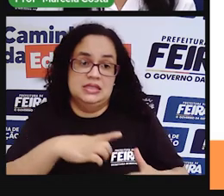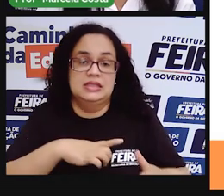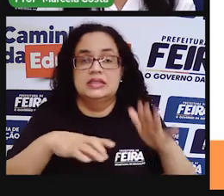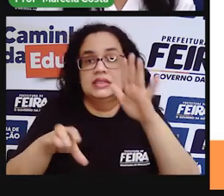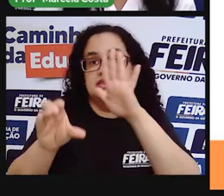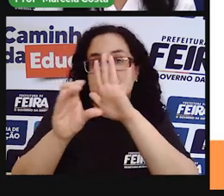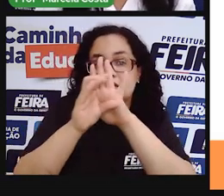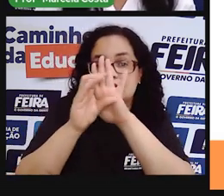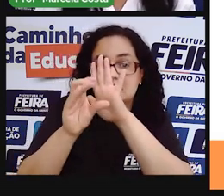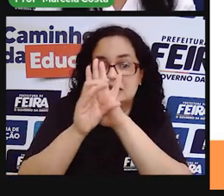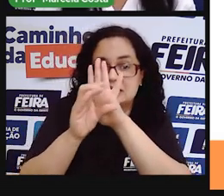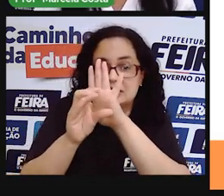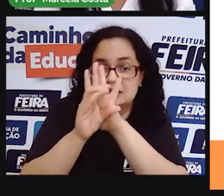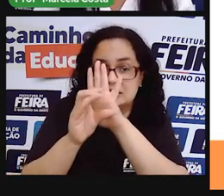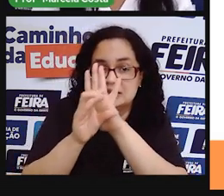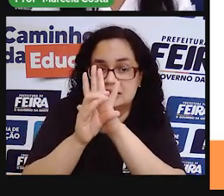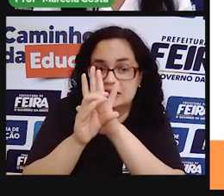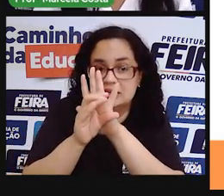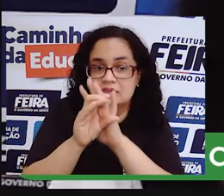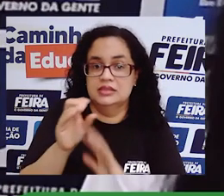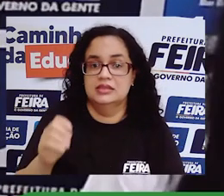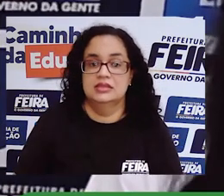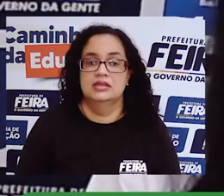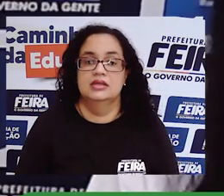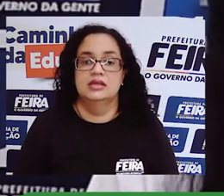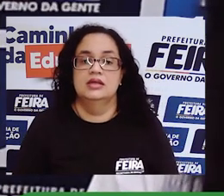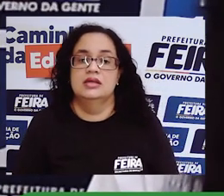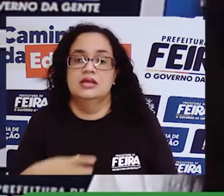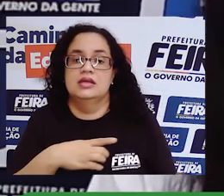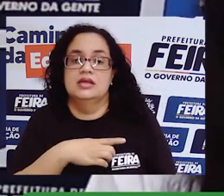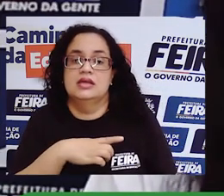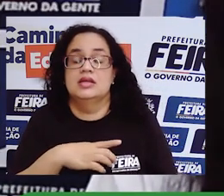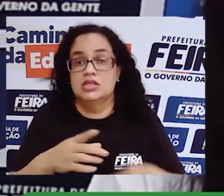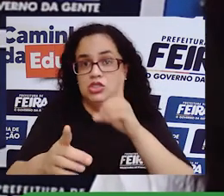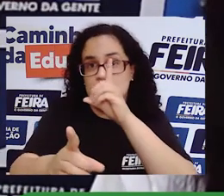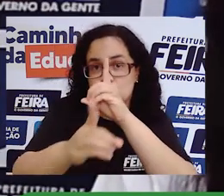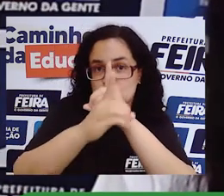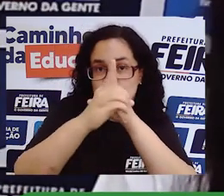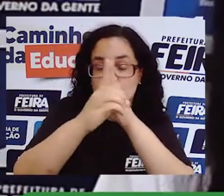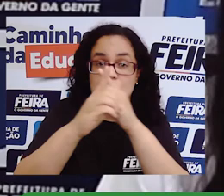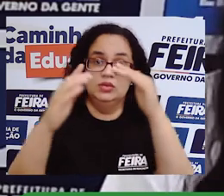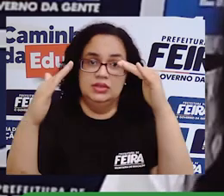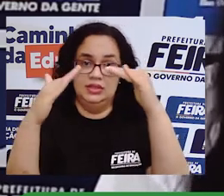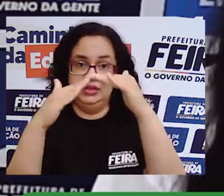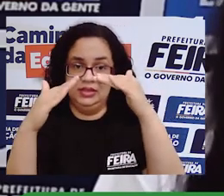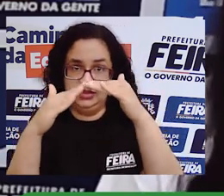Vamos discutir sobre os símbolos que a gente encontra em casa.